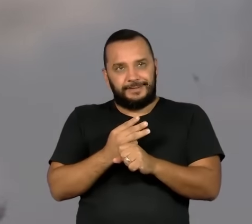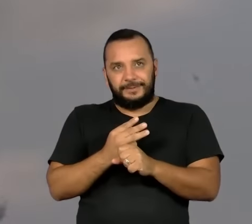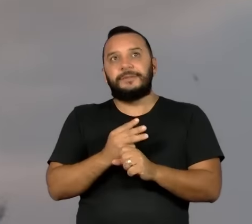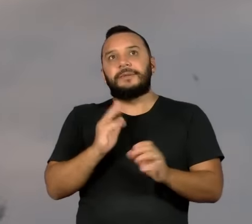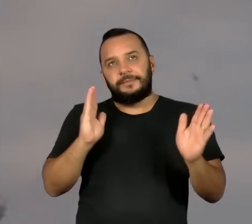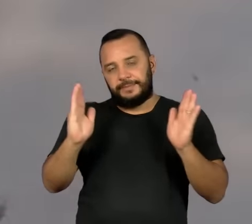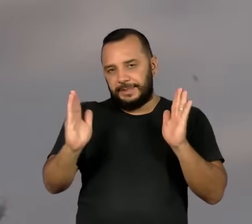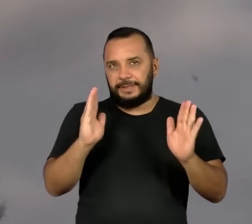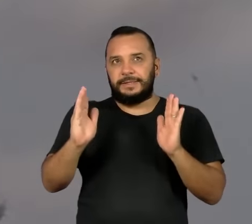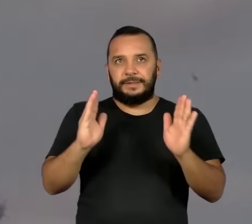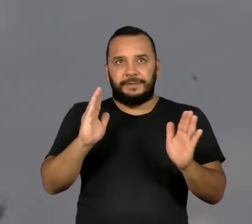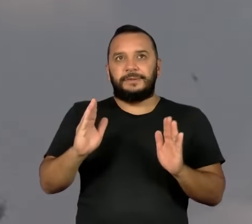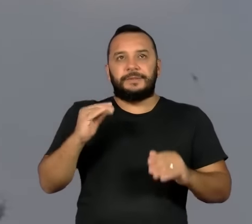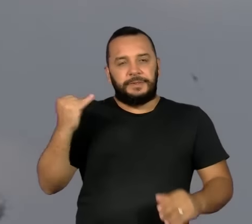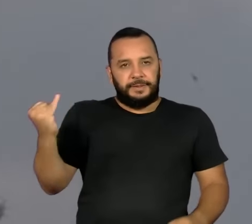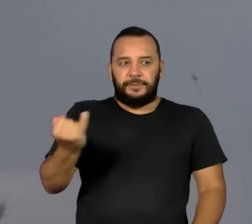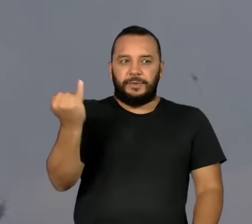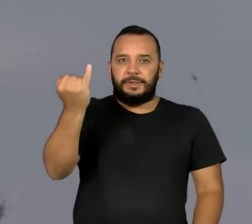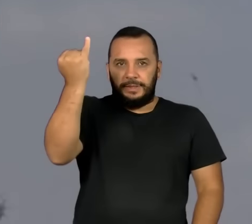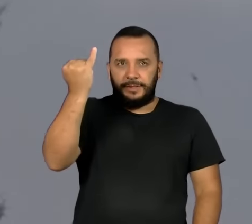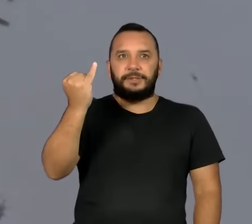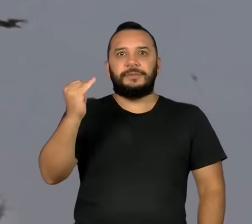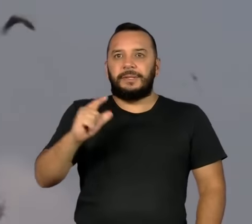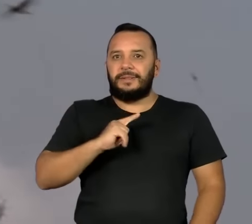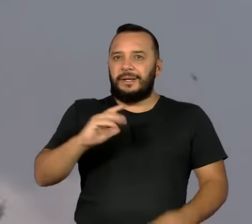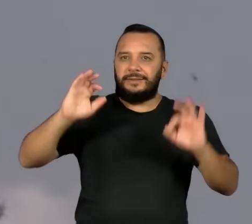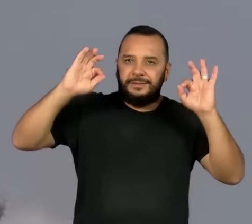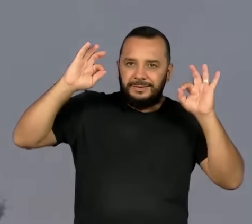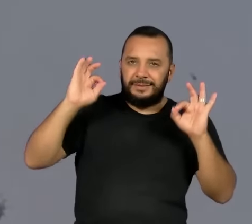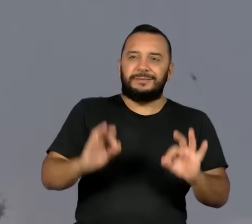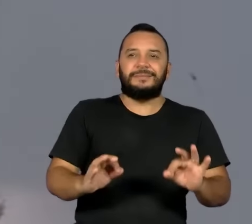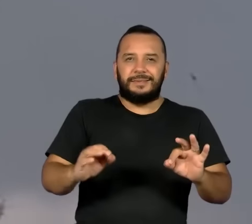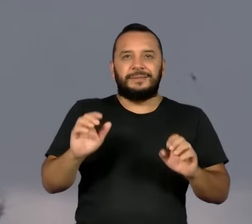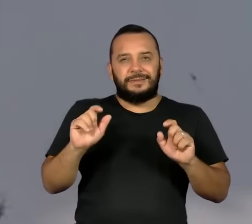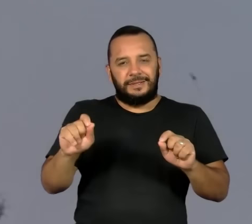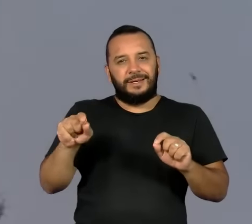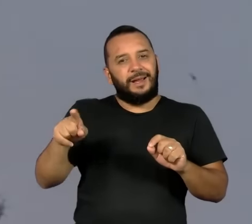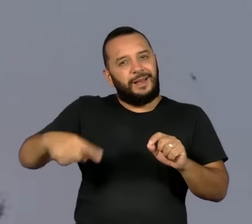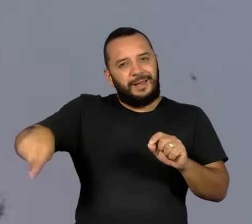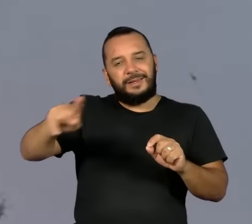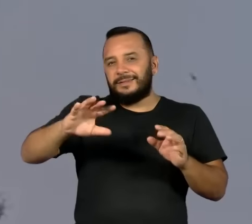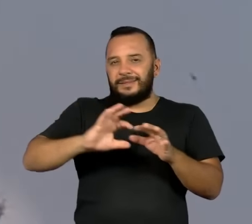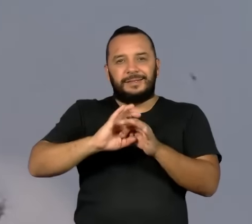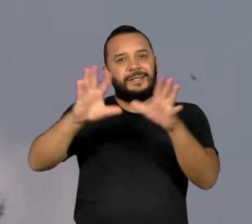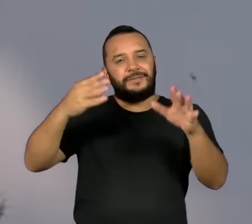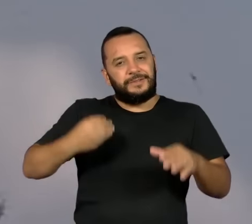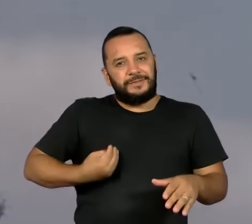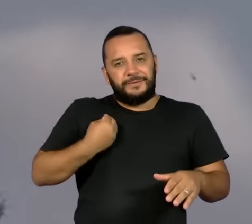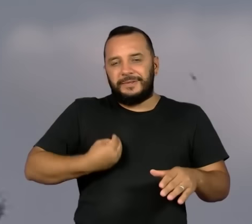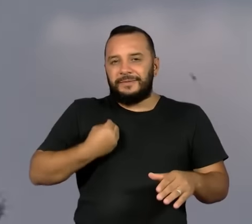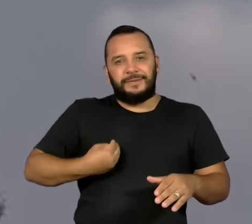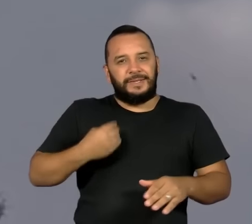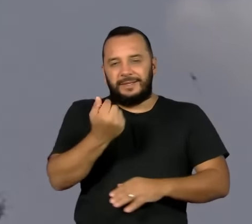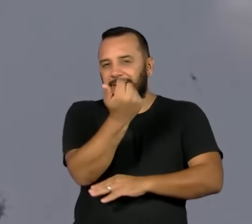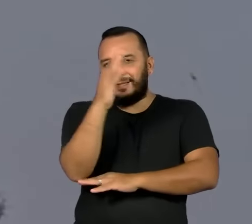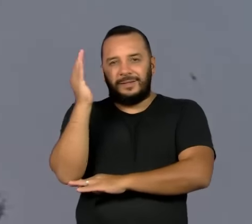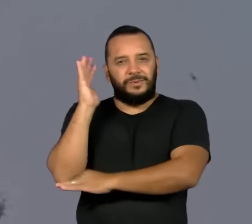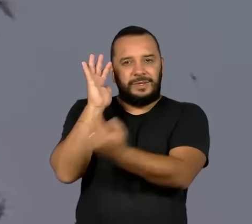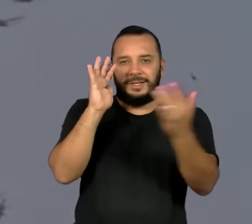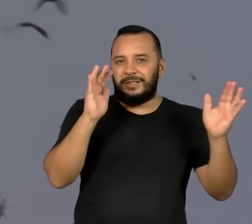pesquisadores consideram necessário para ter a certeza de que as aves estão aptas para viver de vez na natureza.